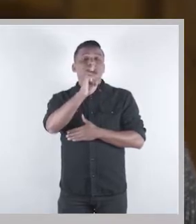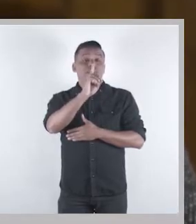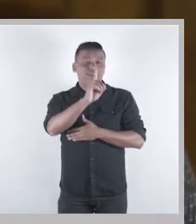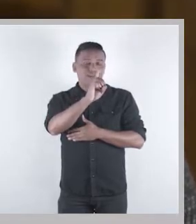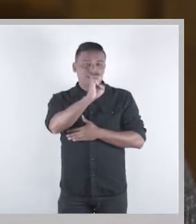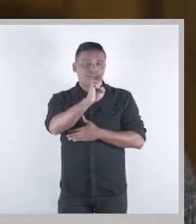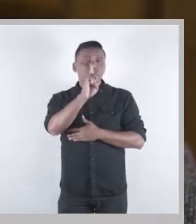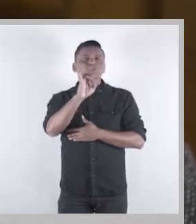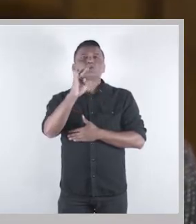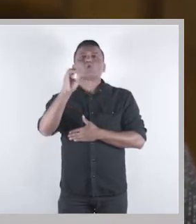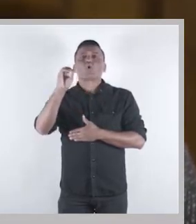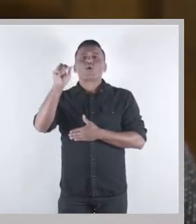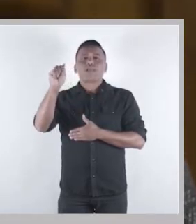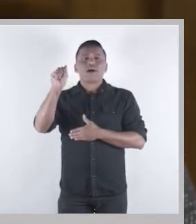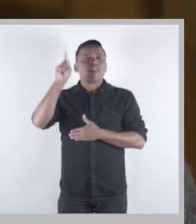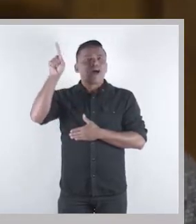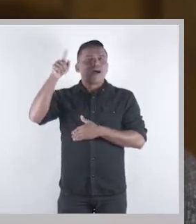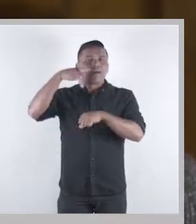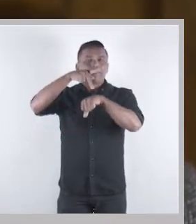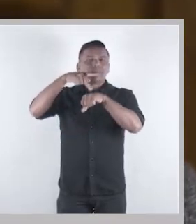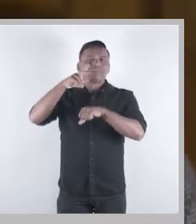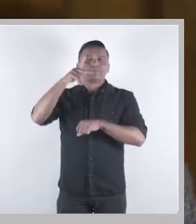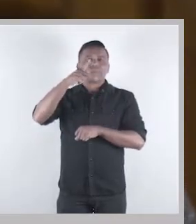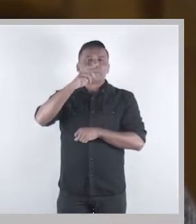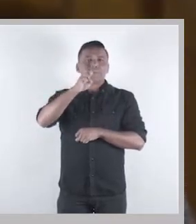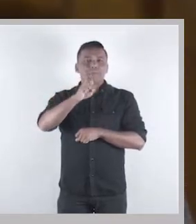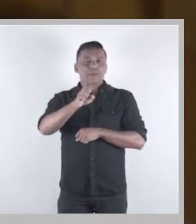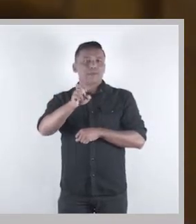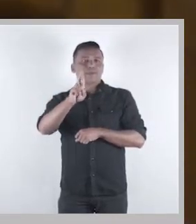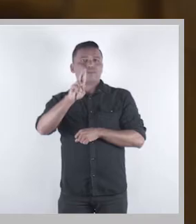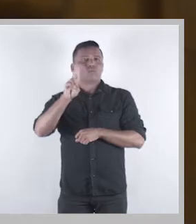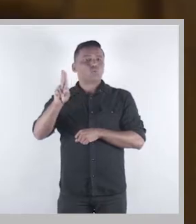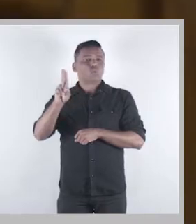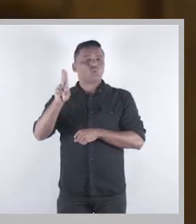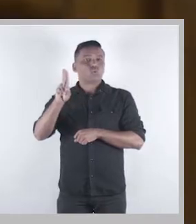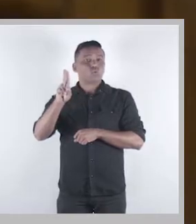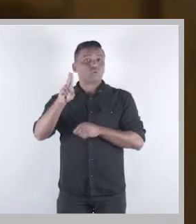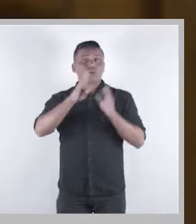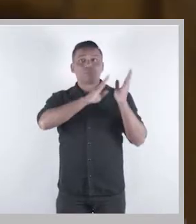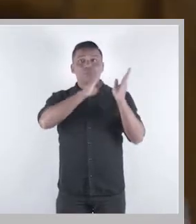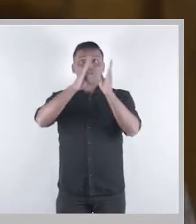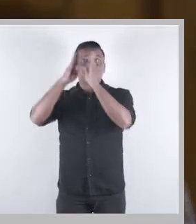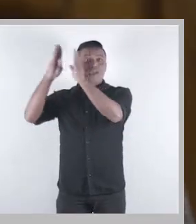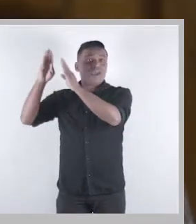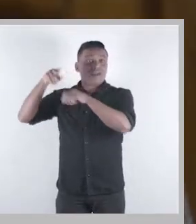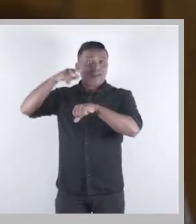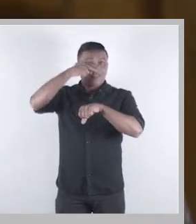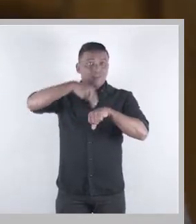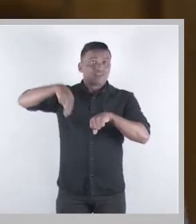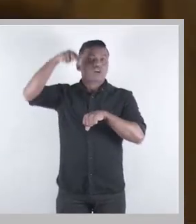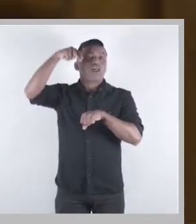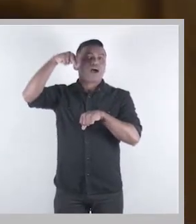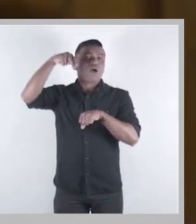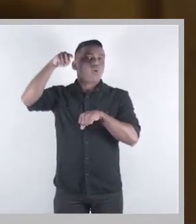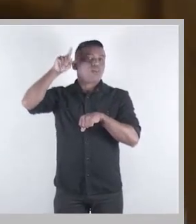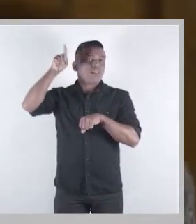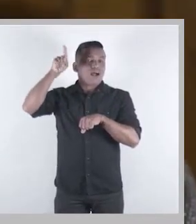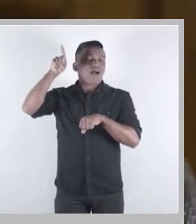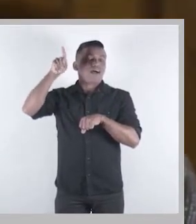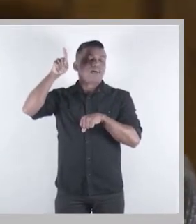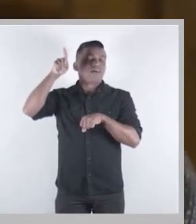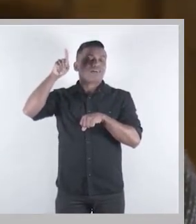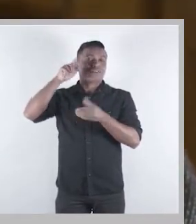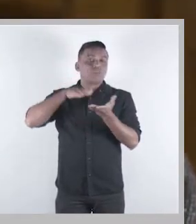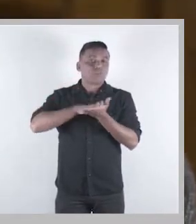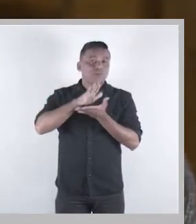Nacional concede a editoras estrangeiras para publicar é é é escritores brasileiros e foi o